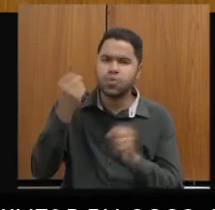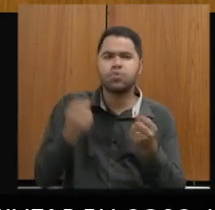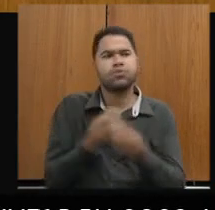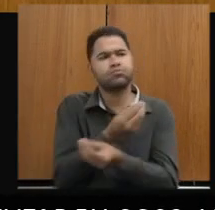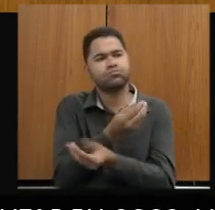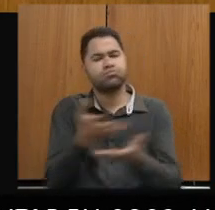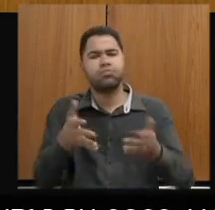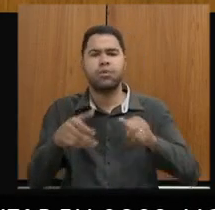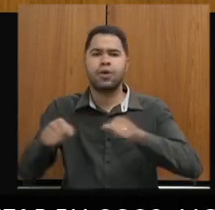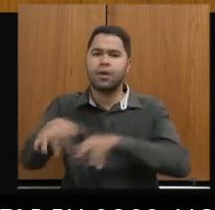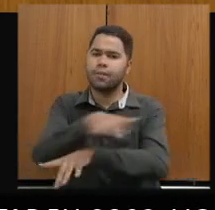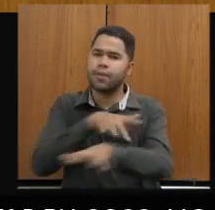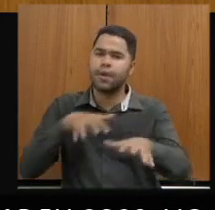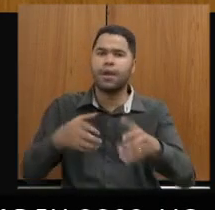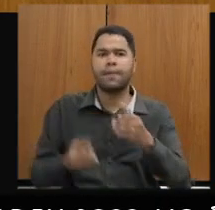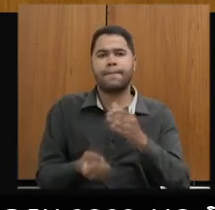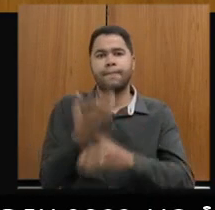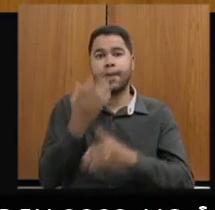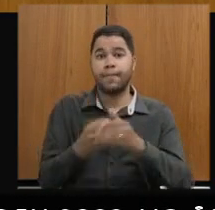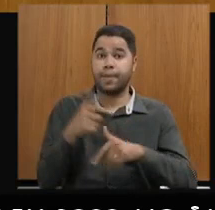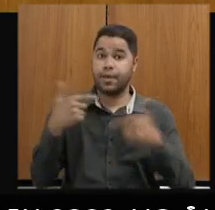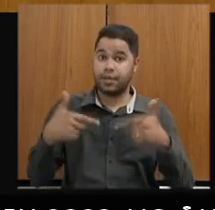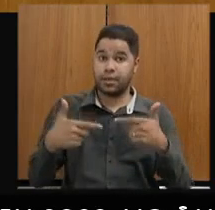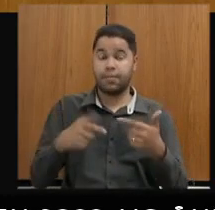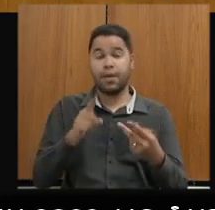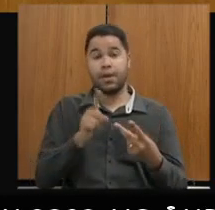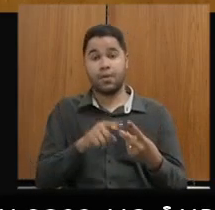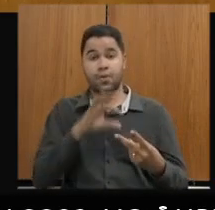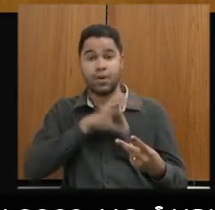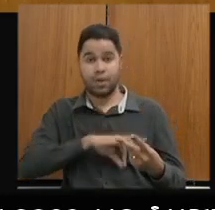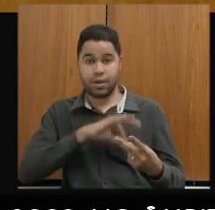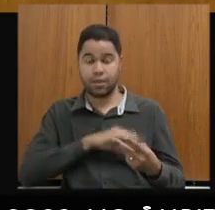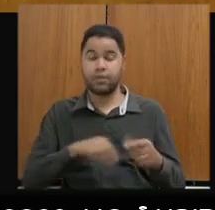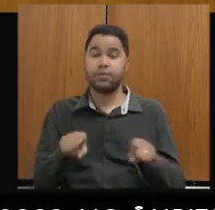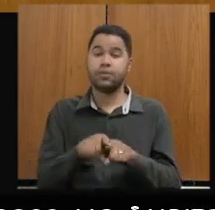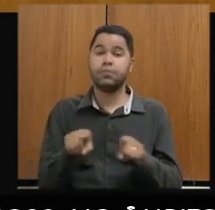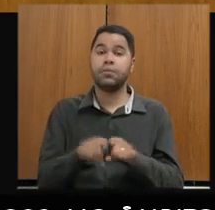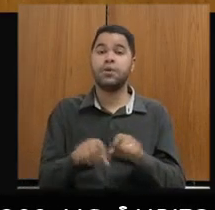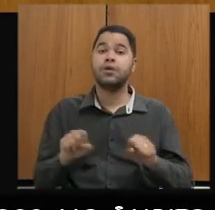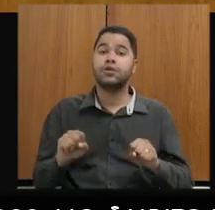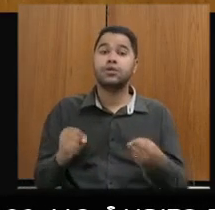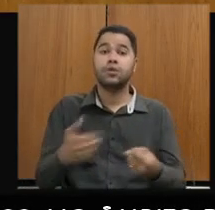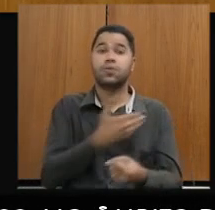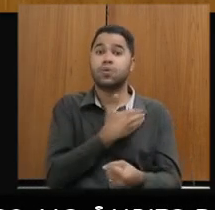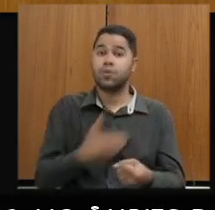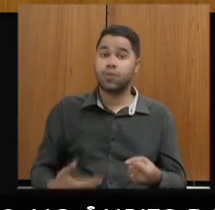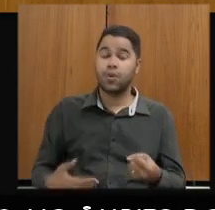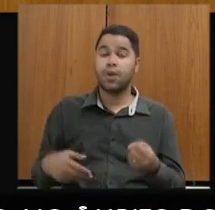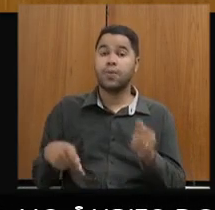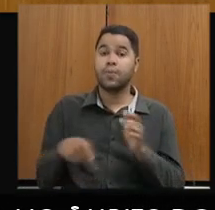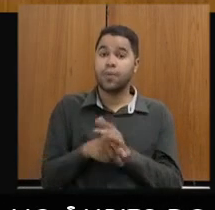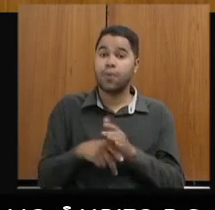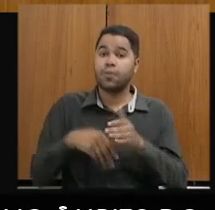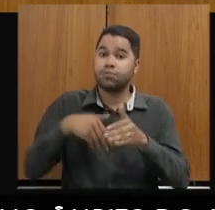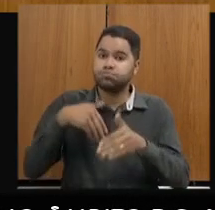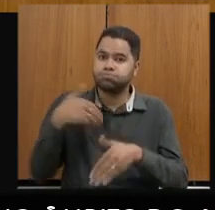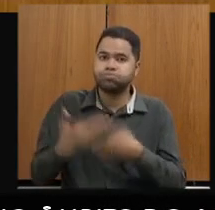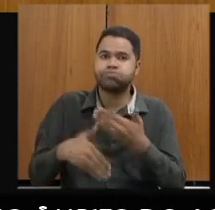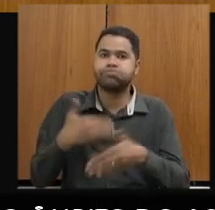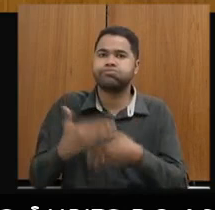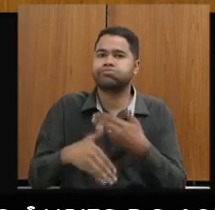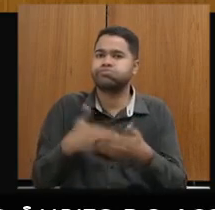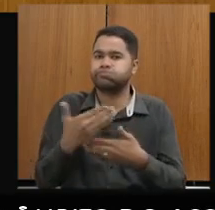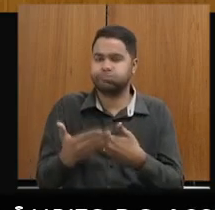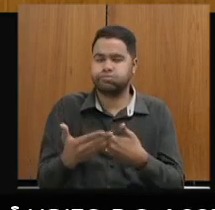ambiente para maior geração de Oi e a segurança pública é um vetor de desenvolvimento ela um